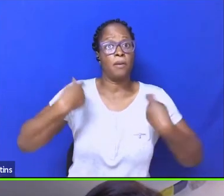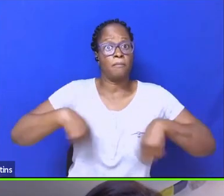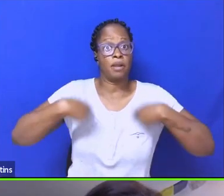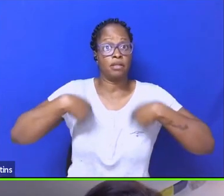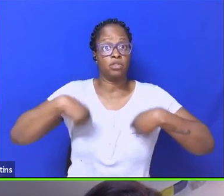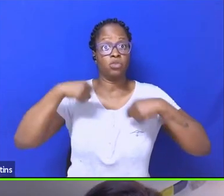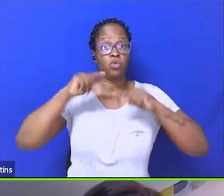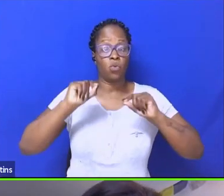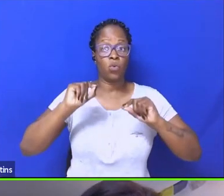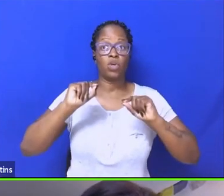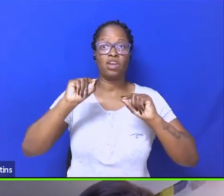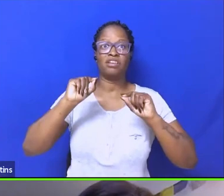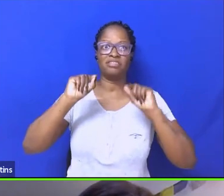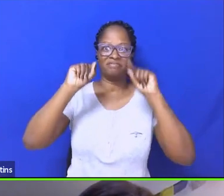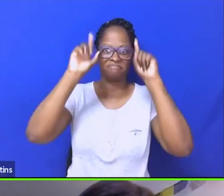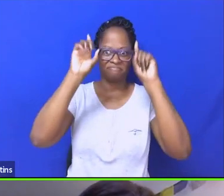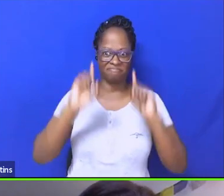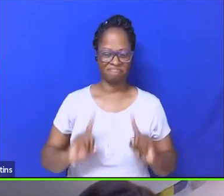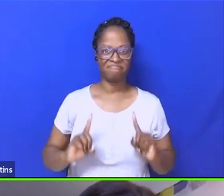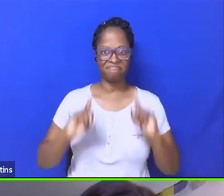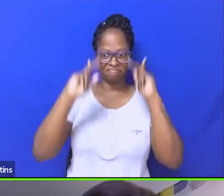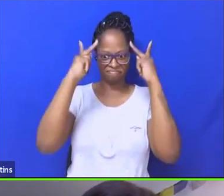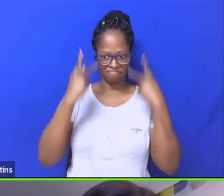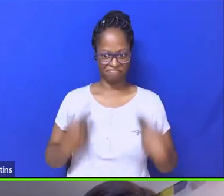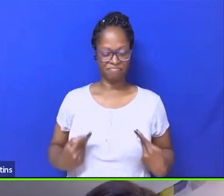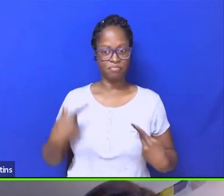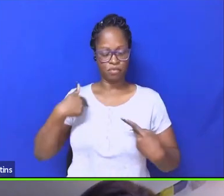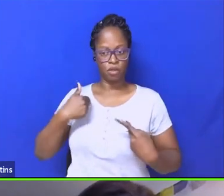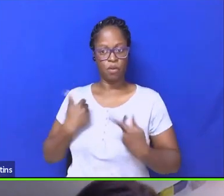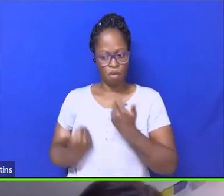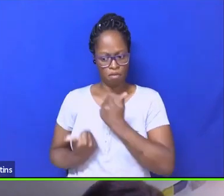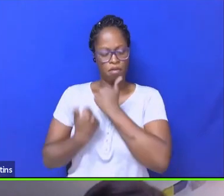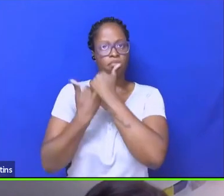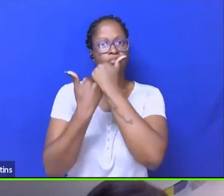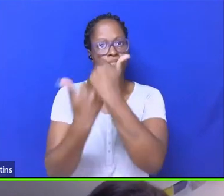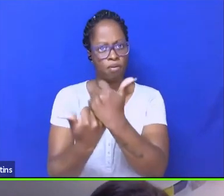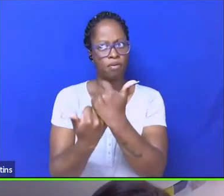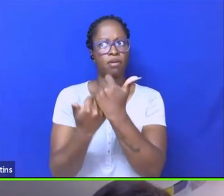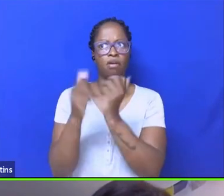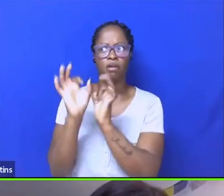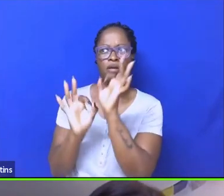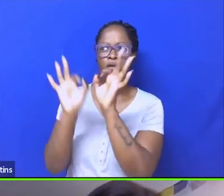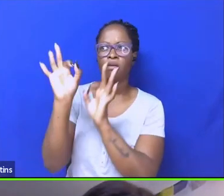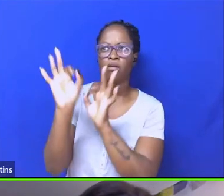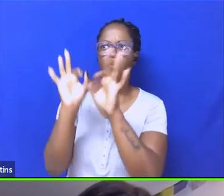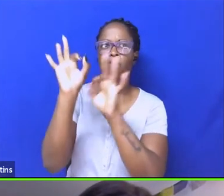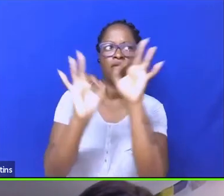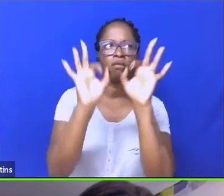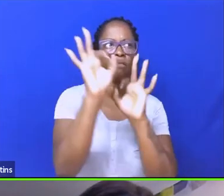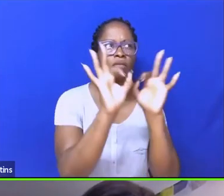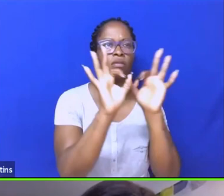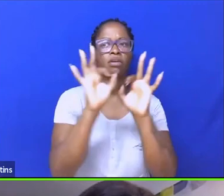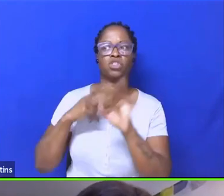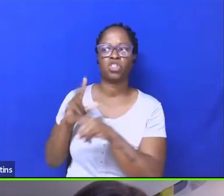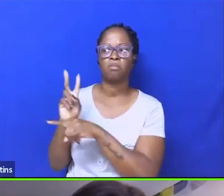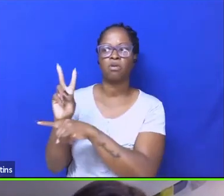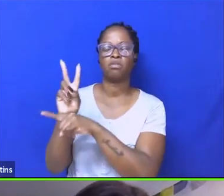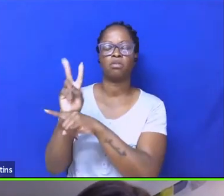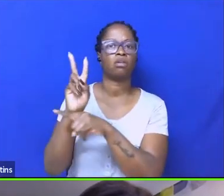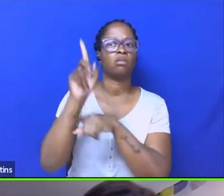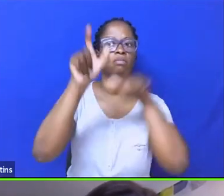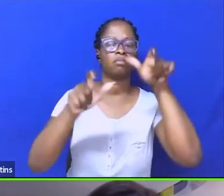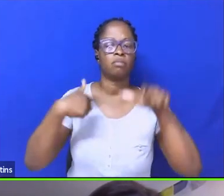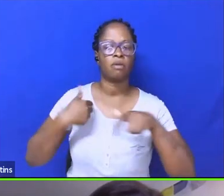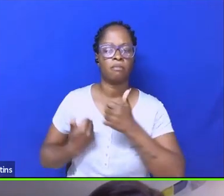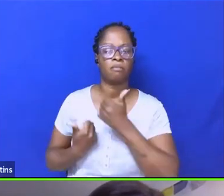social e me tocou apoiar algumas organizações que protegiam pessoas que exerciam seu direito a protesta social na